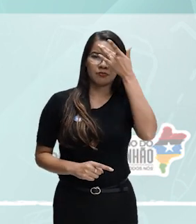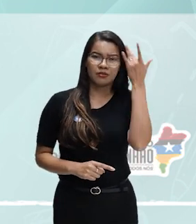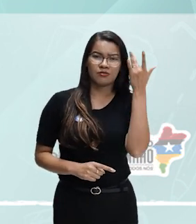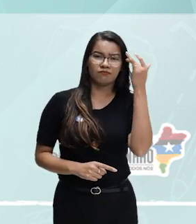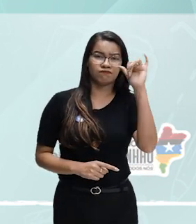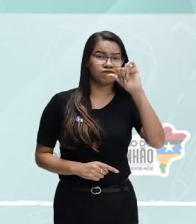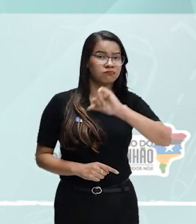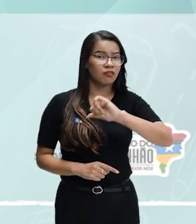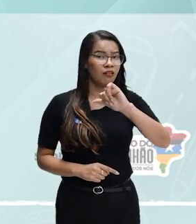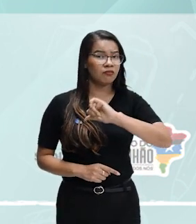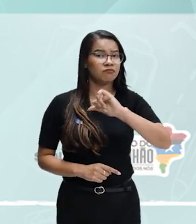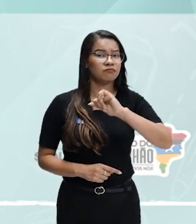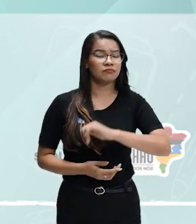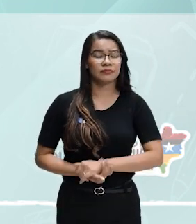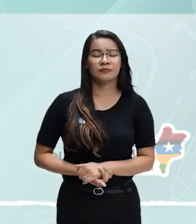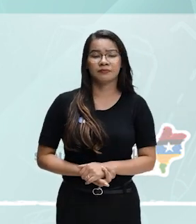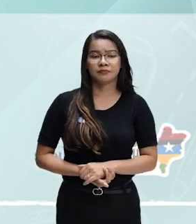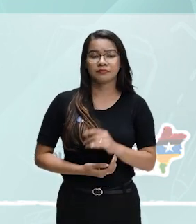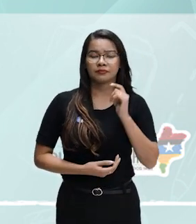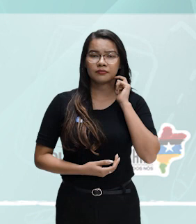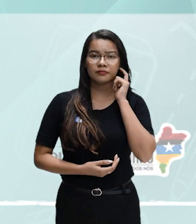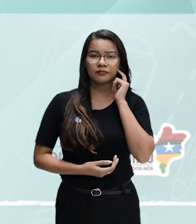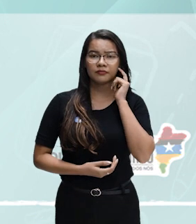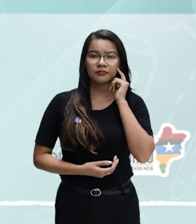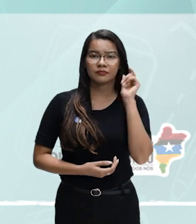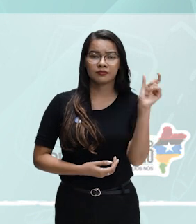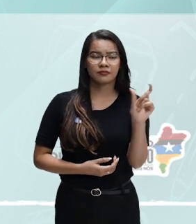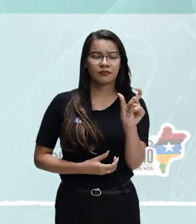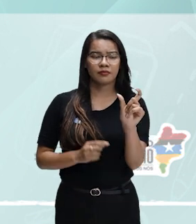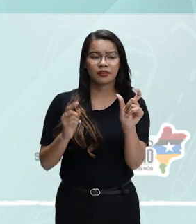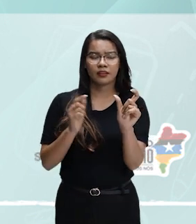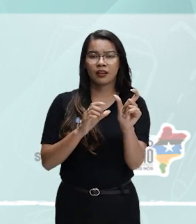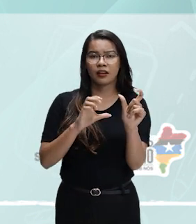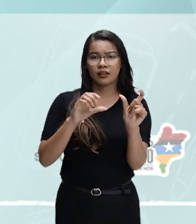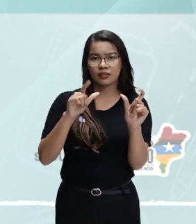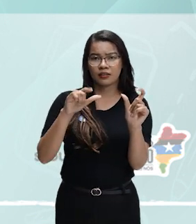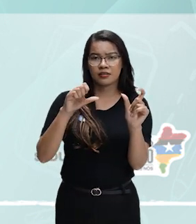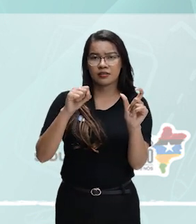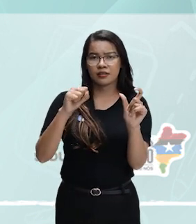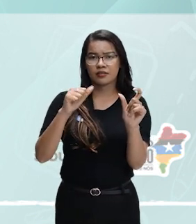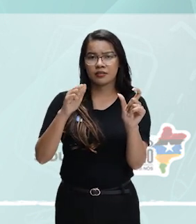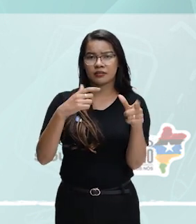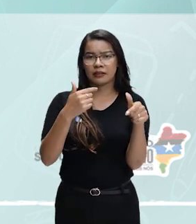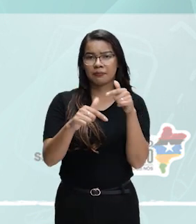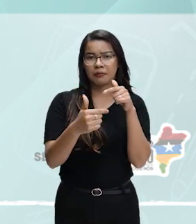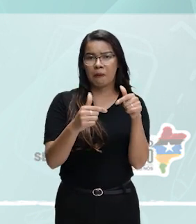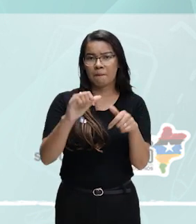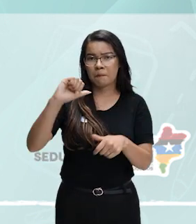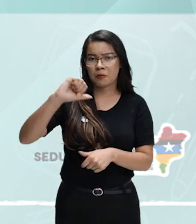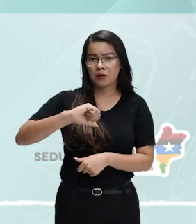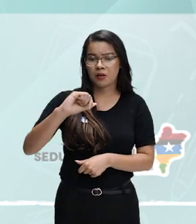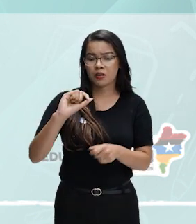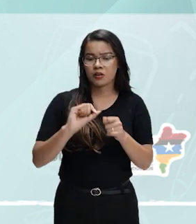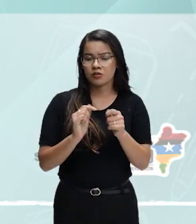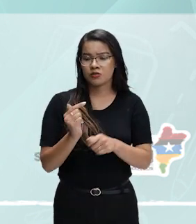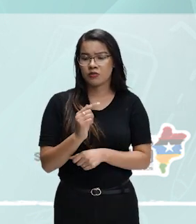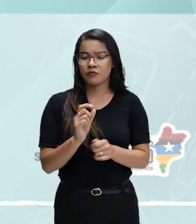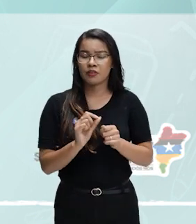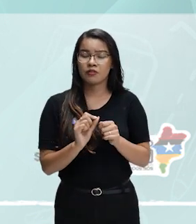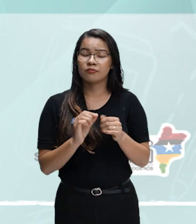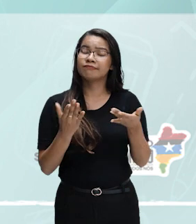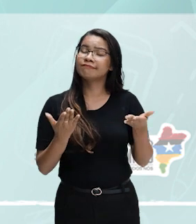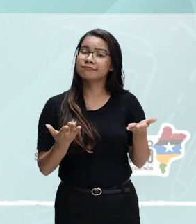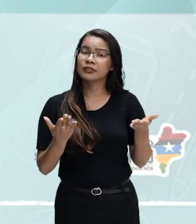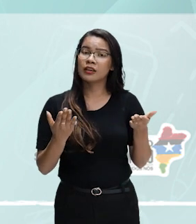pior. A condição de vida da classe trabalhadora piorou e isso fez com